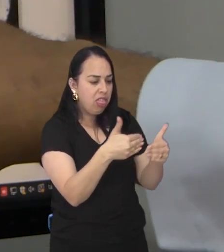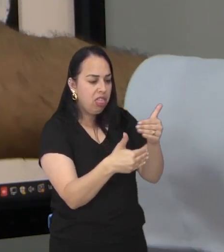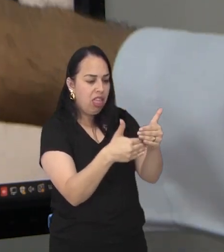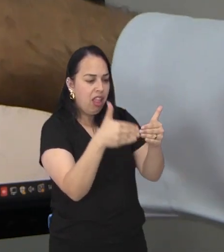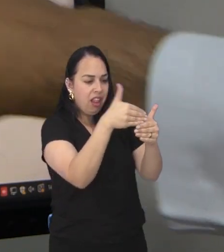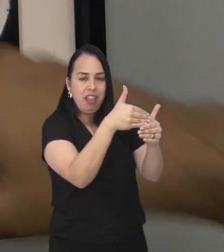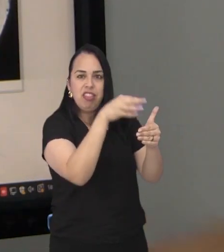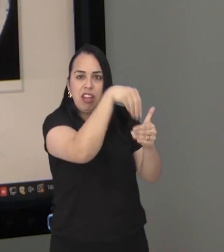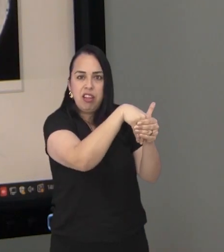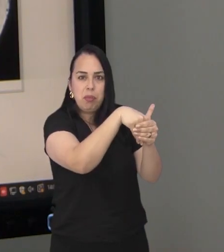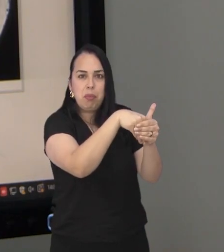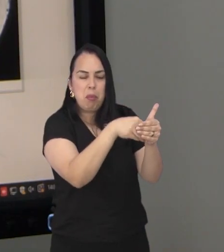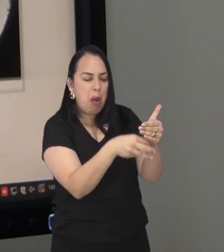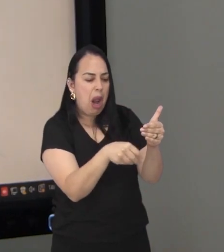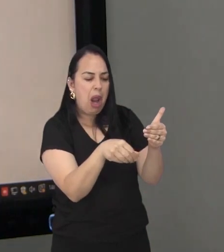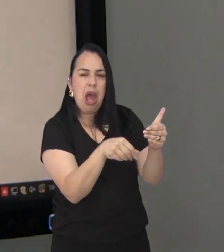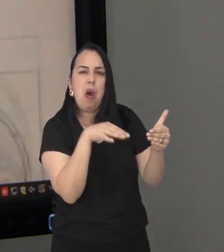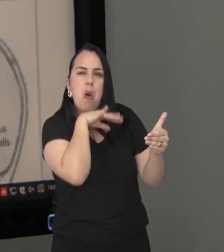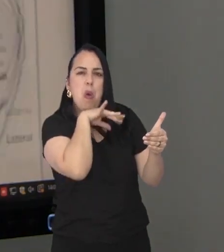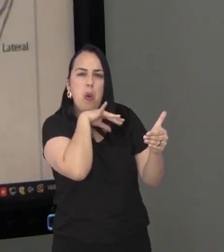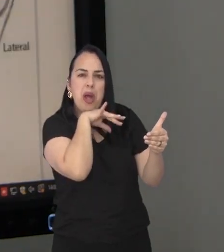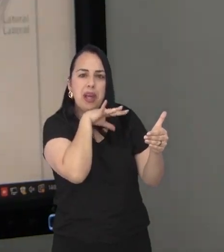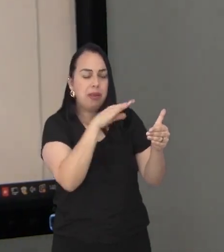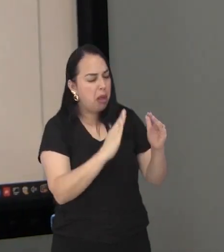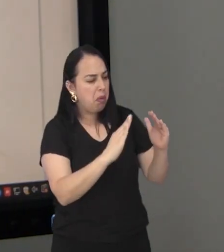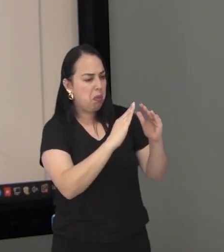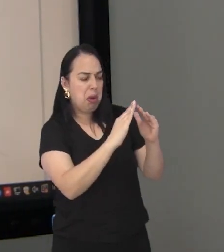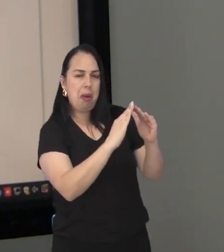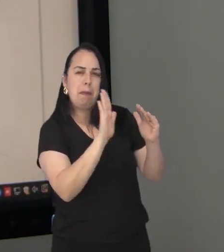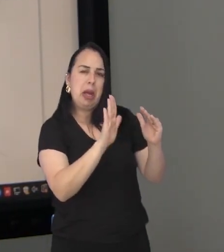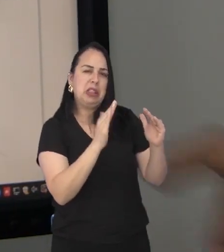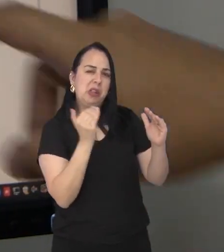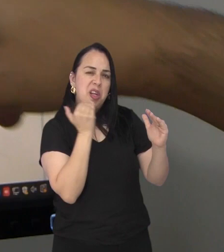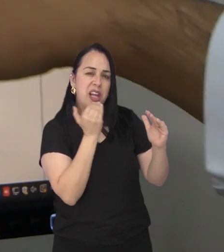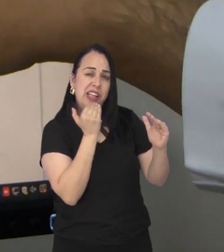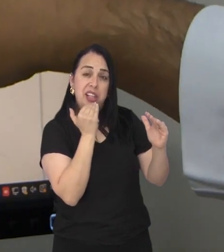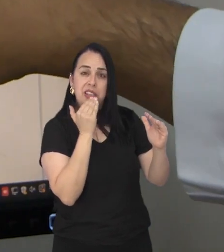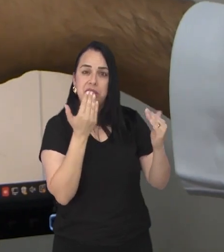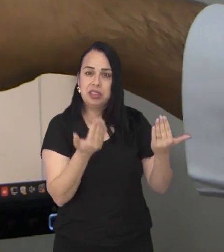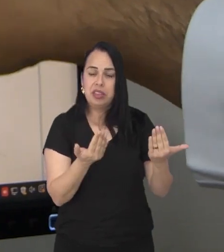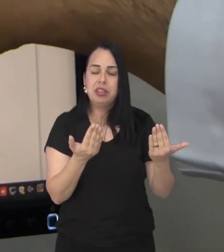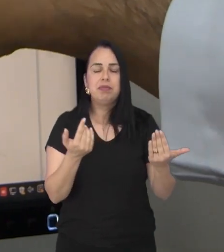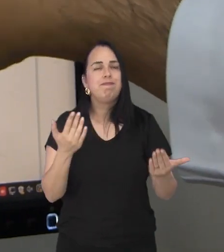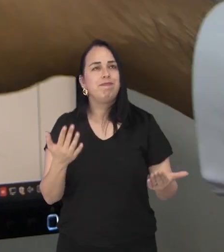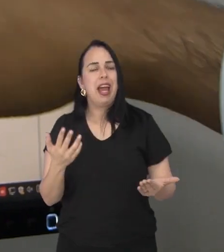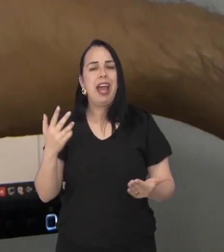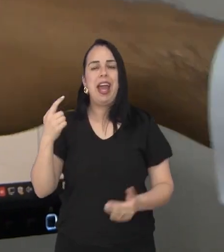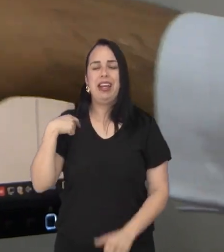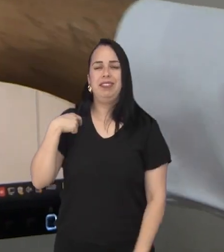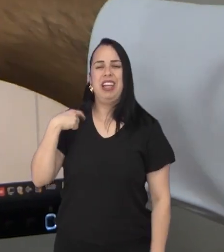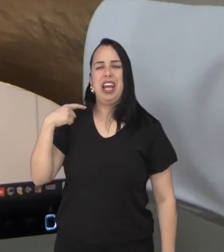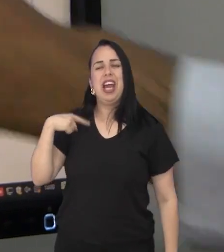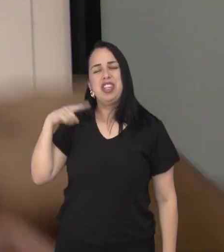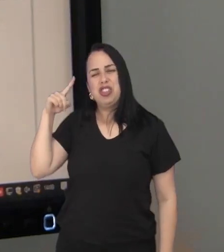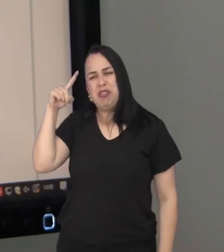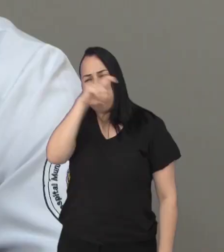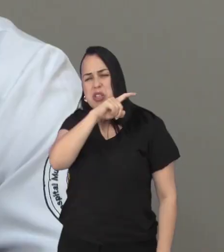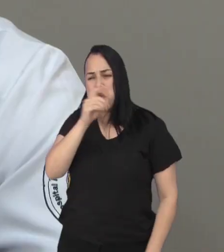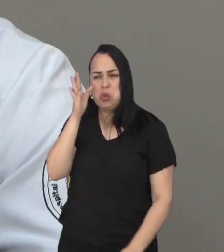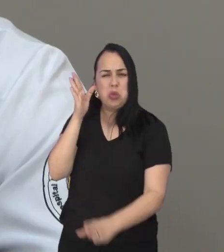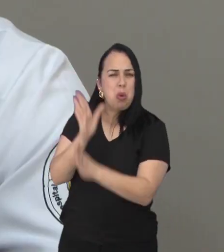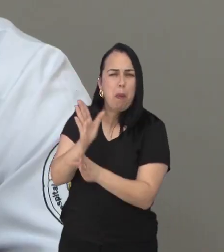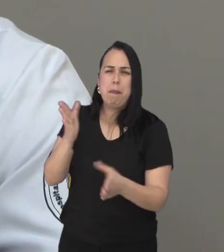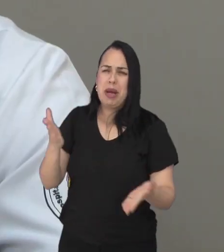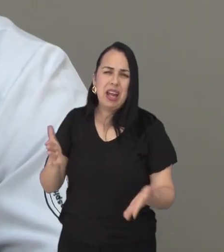casa tivessem uma areia ruim, né? Então ainda é uma casa, mas é uma casa mal formada, né? Muitas vezes é difícil pensar assim, no diagnóstico de